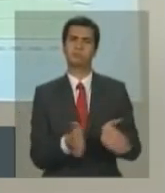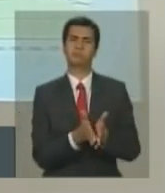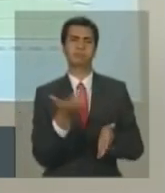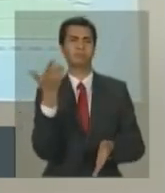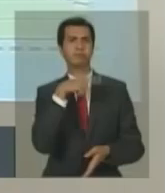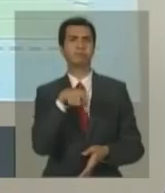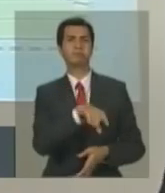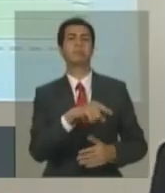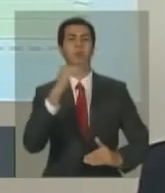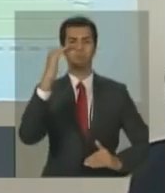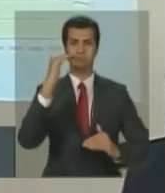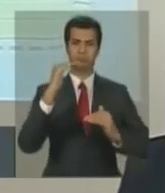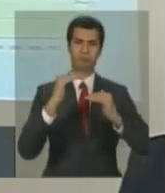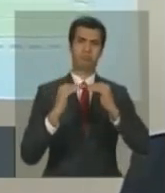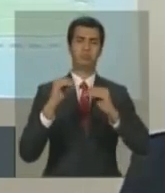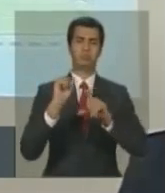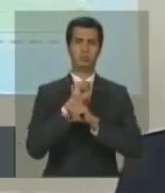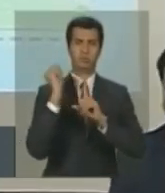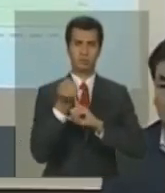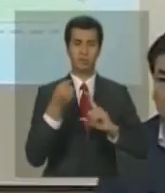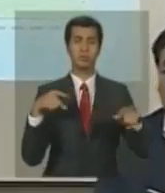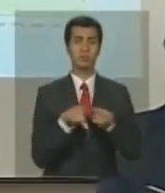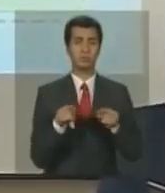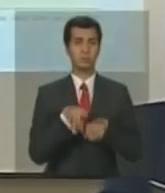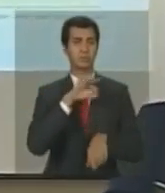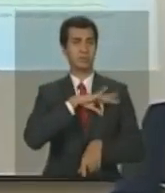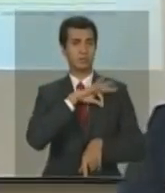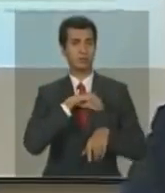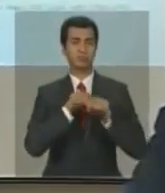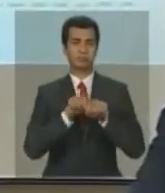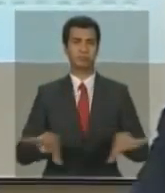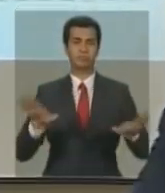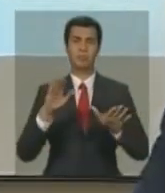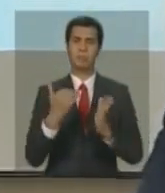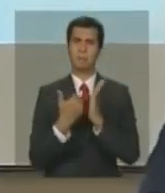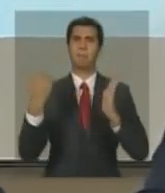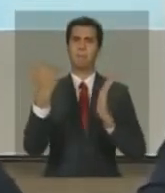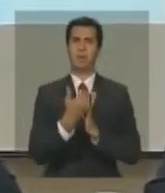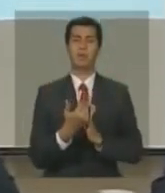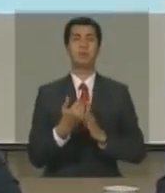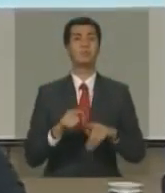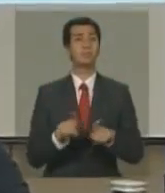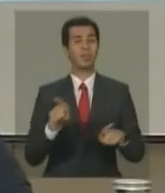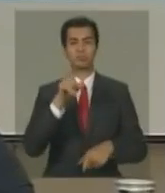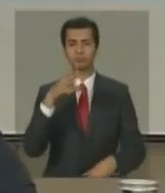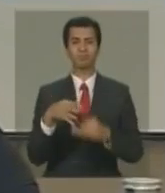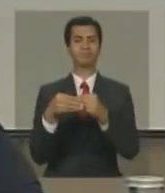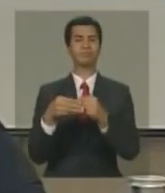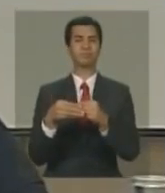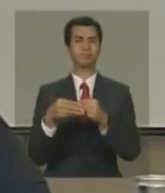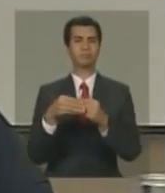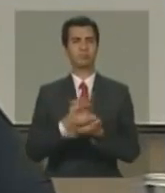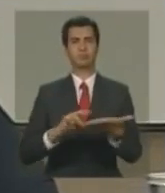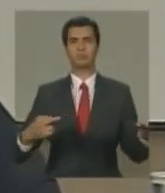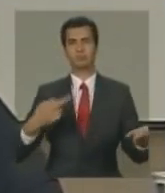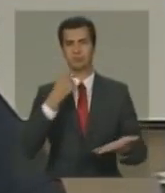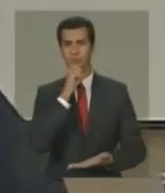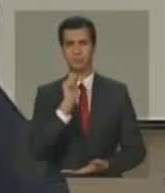renda, continua incluindo milhões e milhões de brasileiros, e esse avanço ainda não está incorporado.